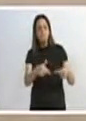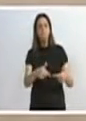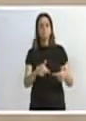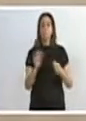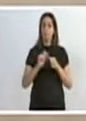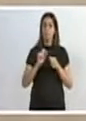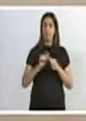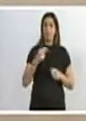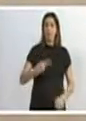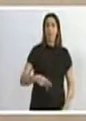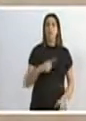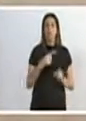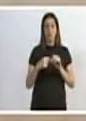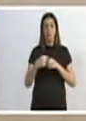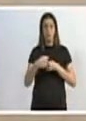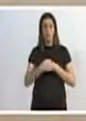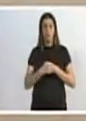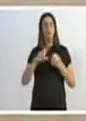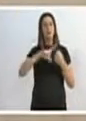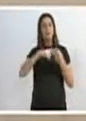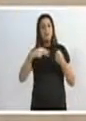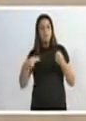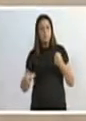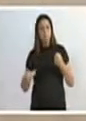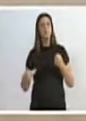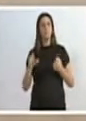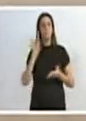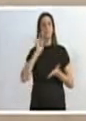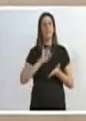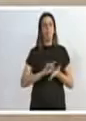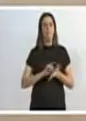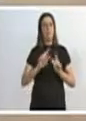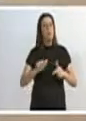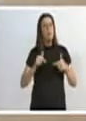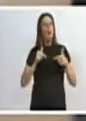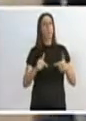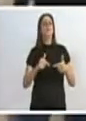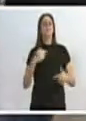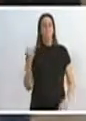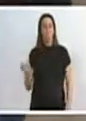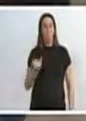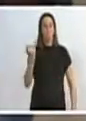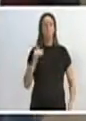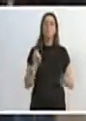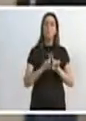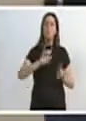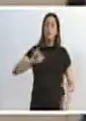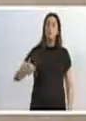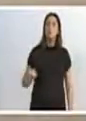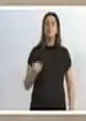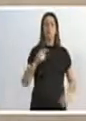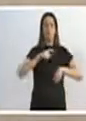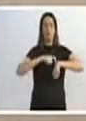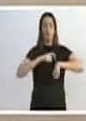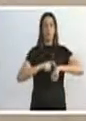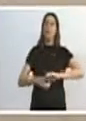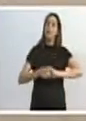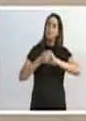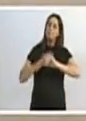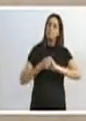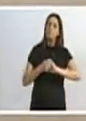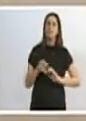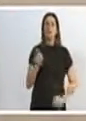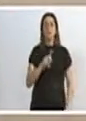nessa cidade. O paradesporto é uma das grandes ações. Eu quero aproveitar este momento para parabenizar a